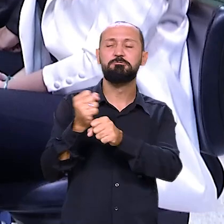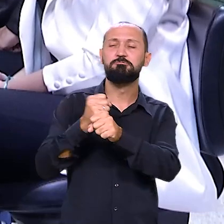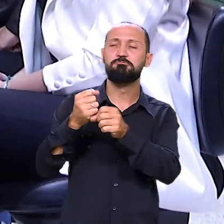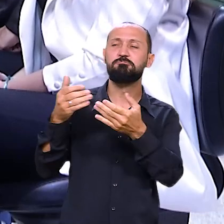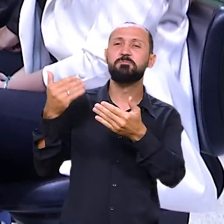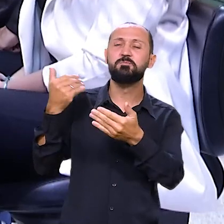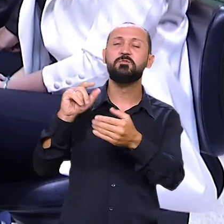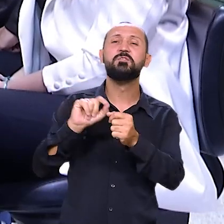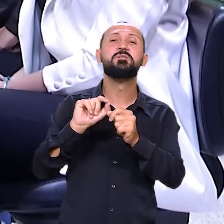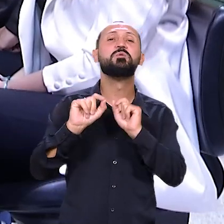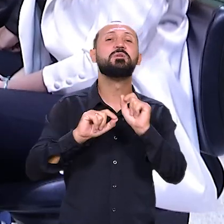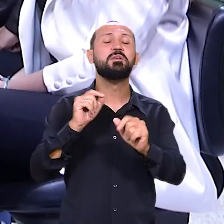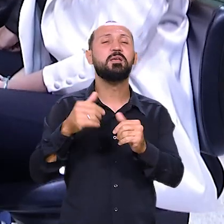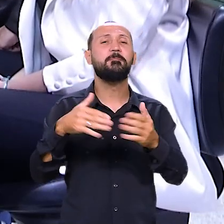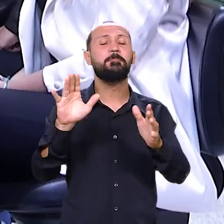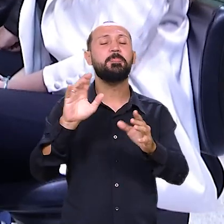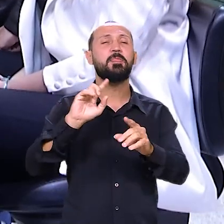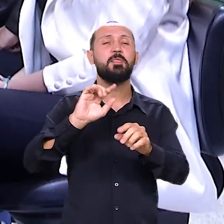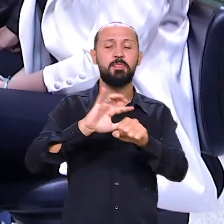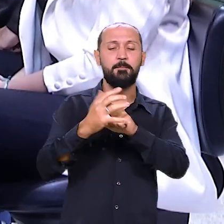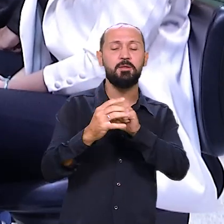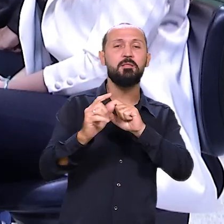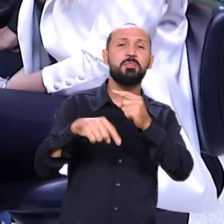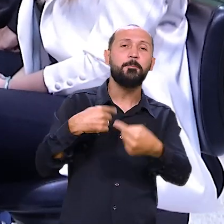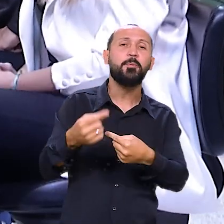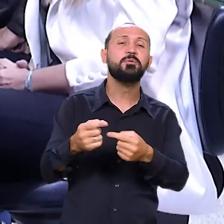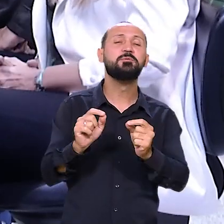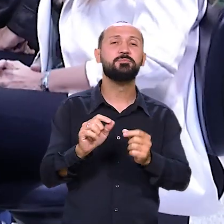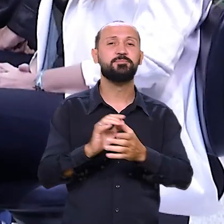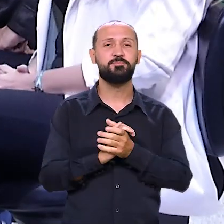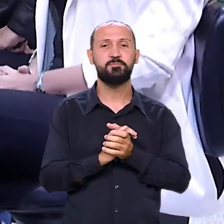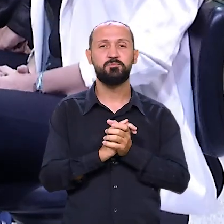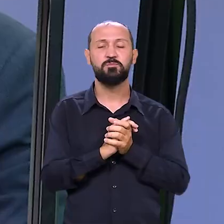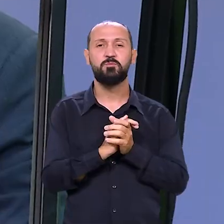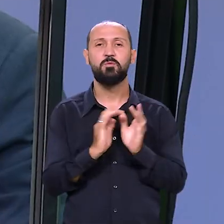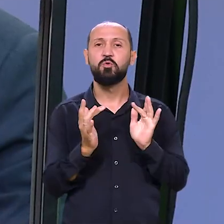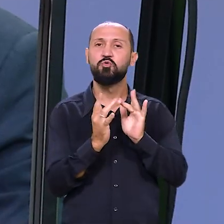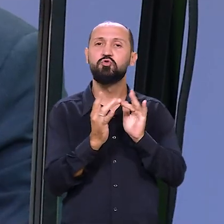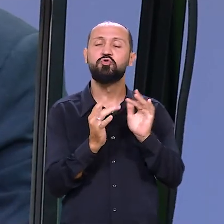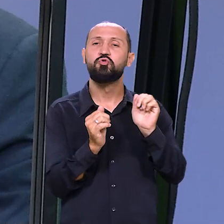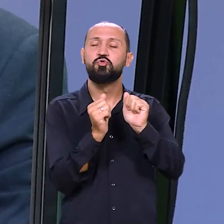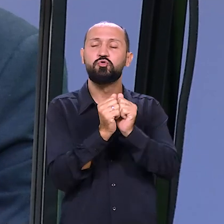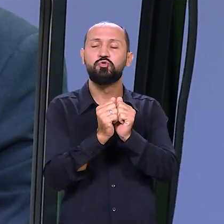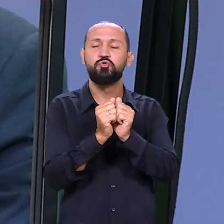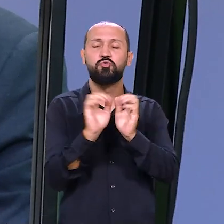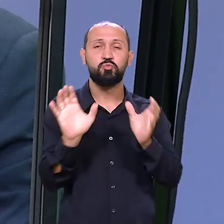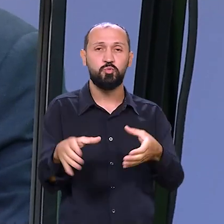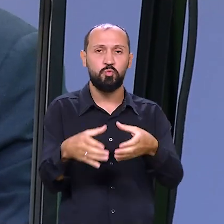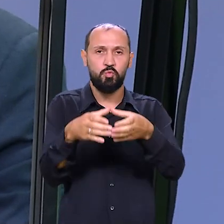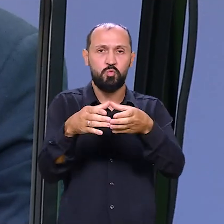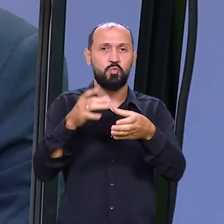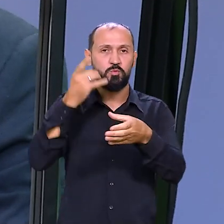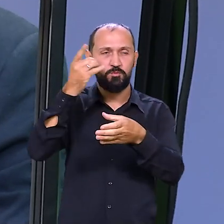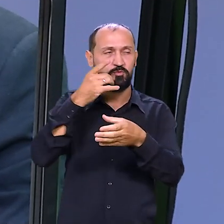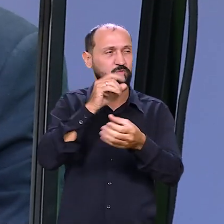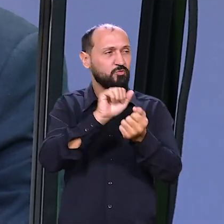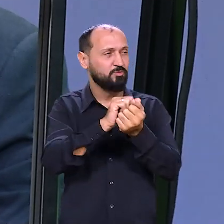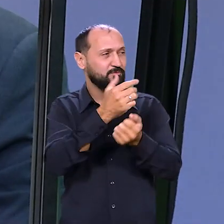nesses últimos anos? Principalmente aí pós-pandemia. Nós estamos aí junto com o deputado Renato na frente, né,